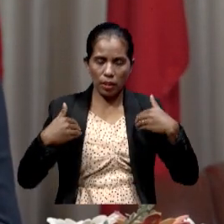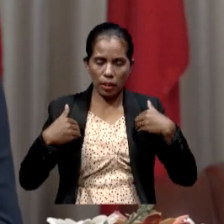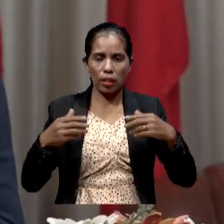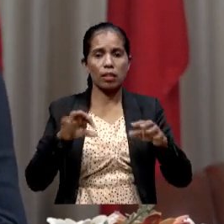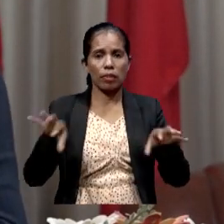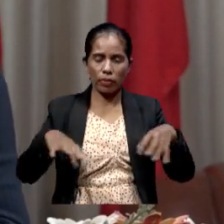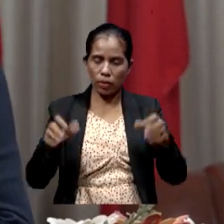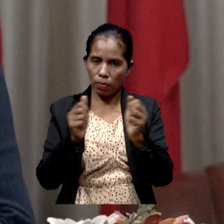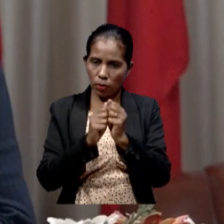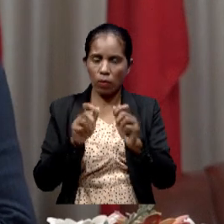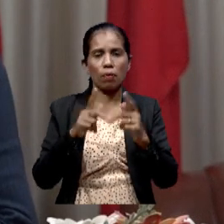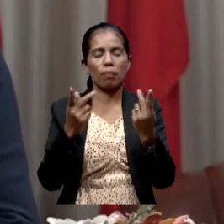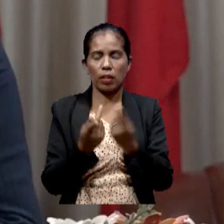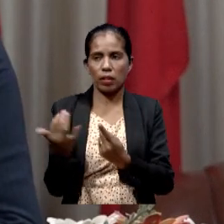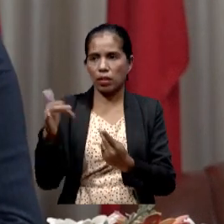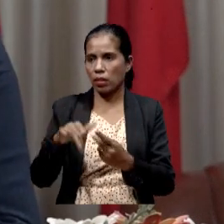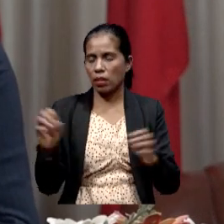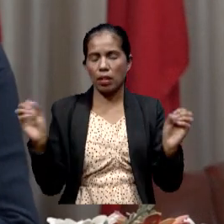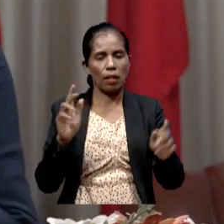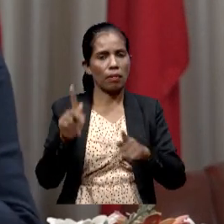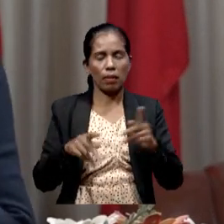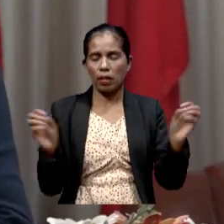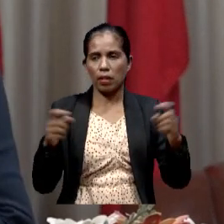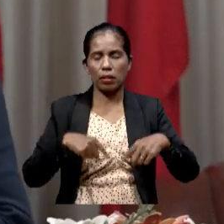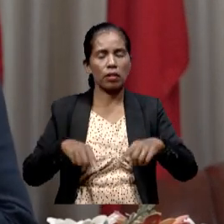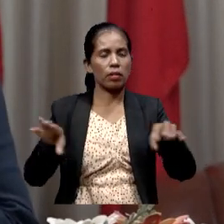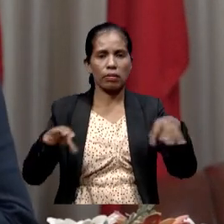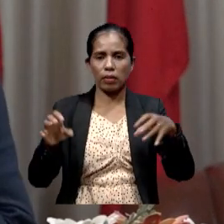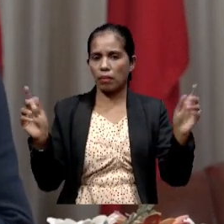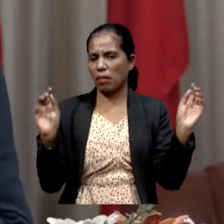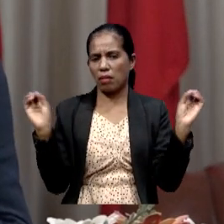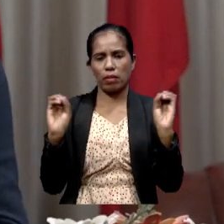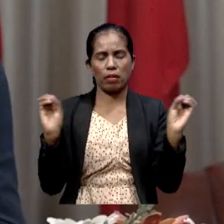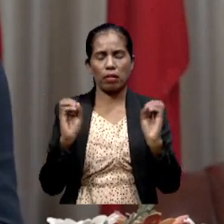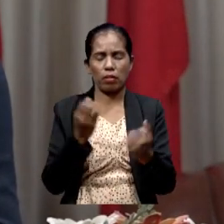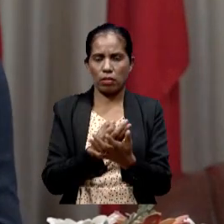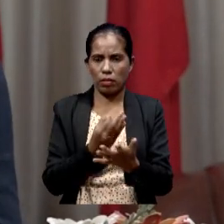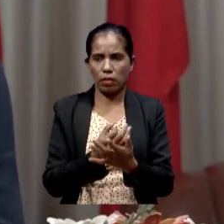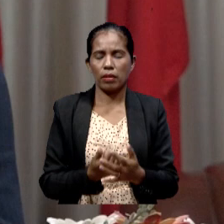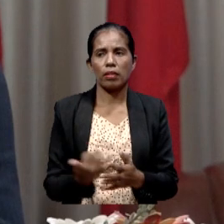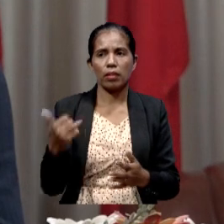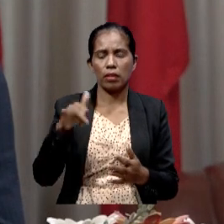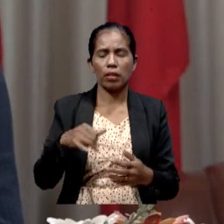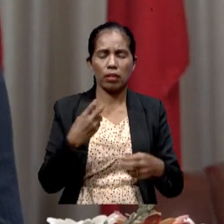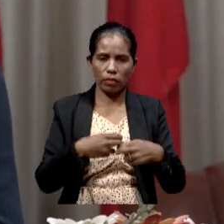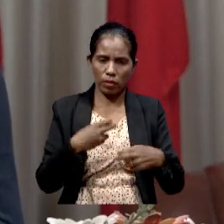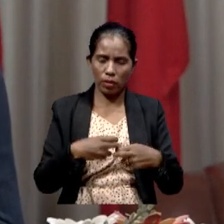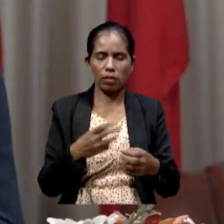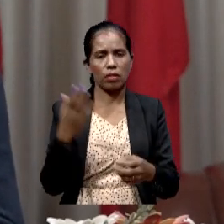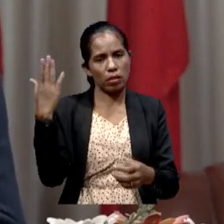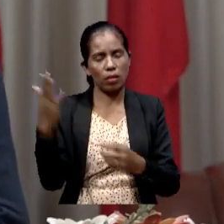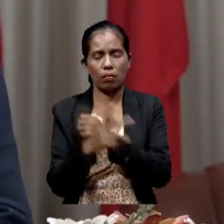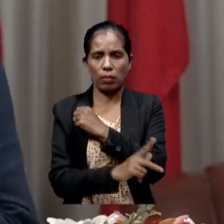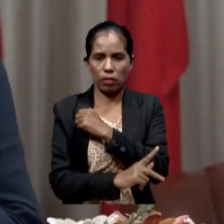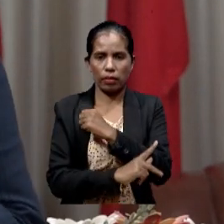kompanyia sira servisu. Selai bae mela fosa imi da imi servisu di tesane, sira hetan tratamento ke susa nos la dia.